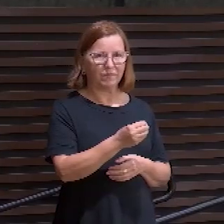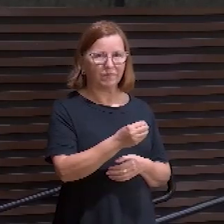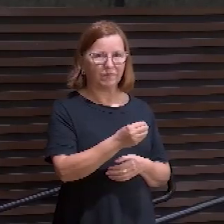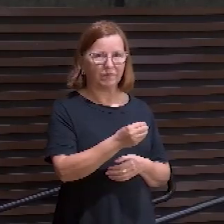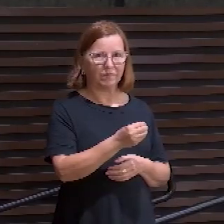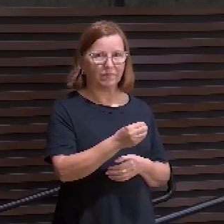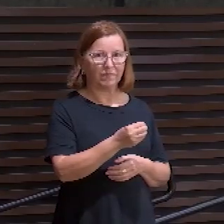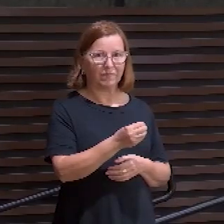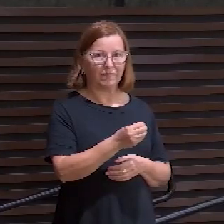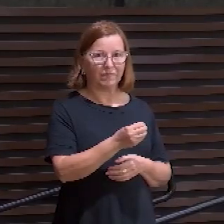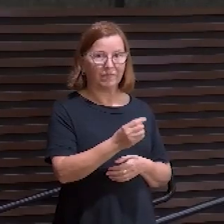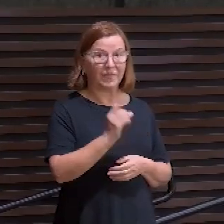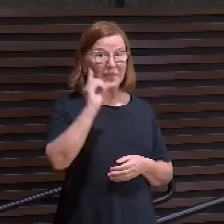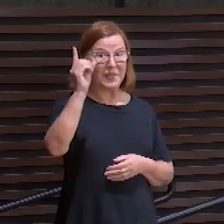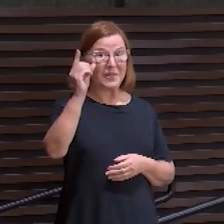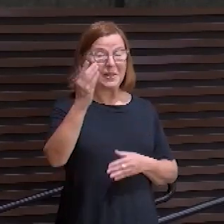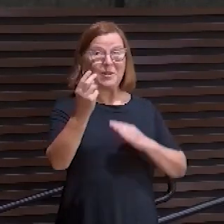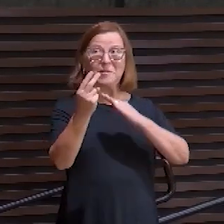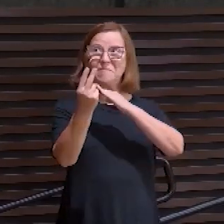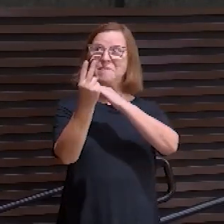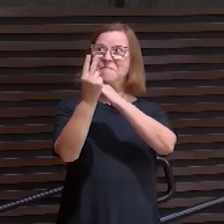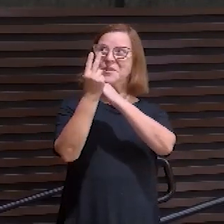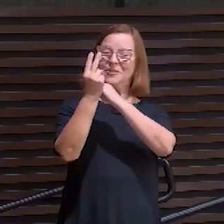do Deus me ajudou.